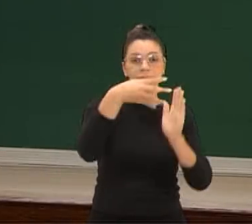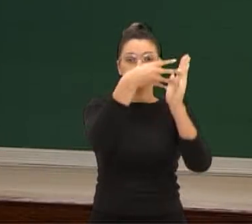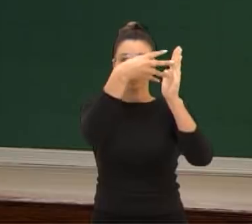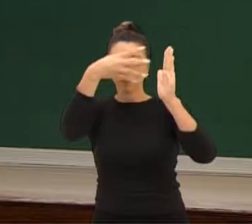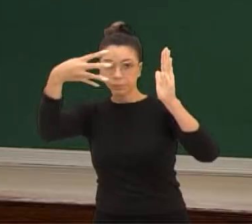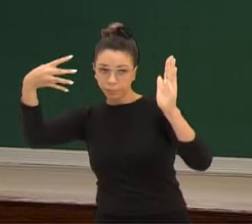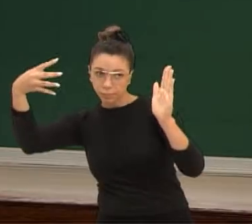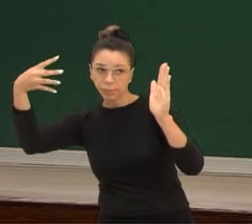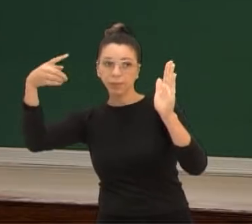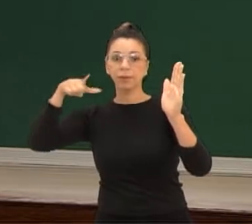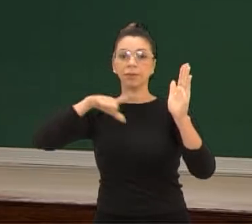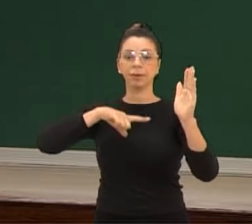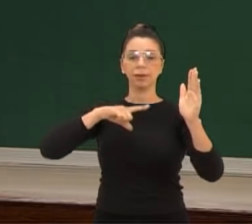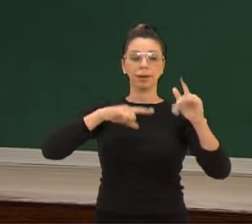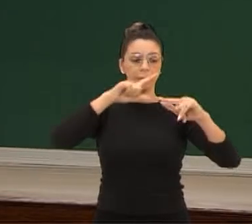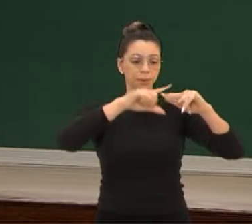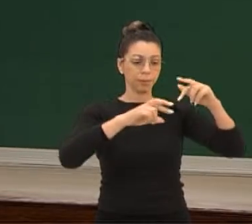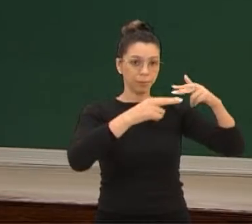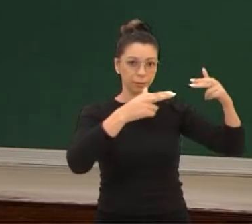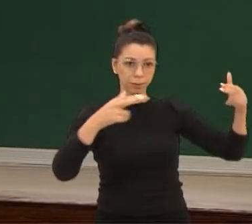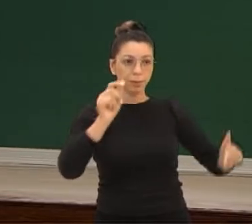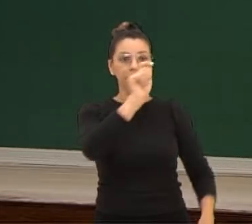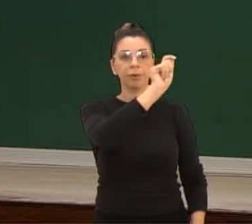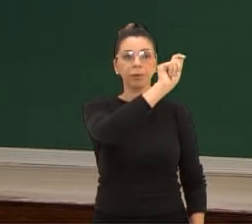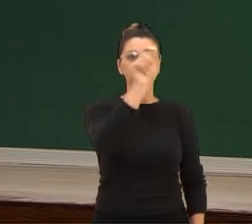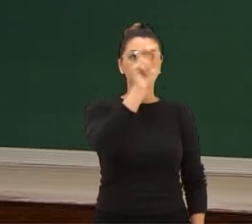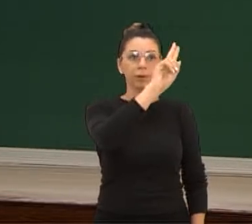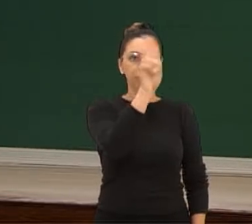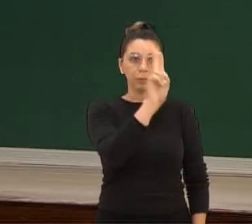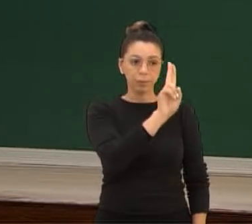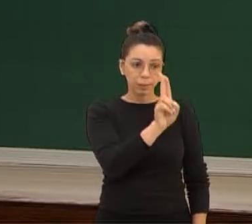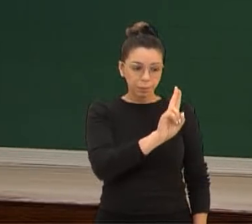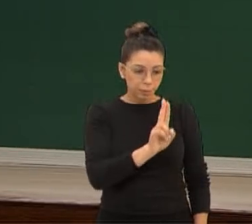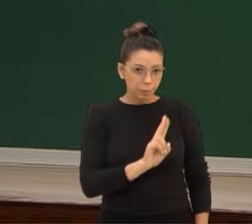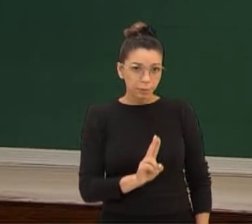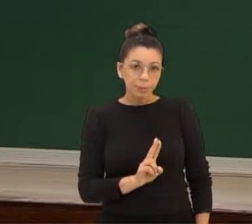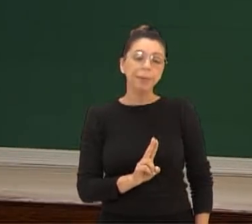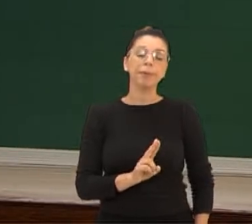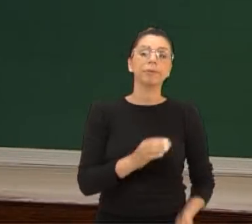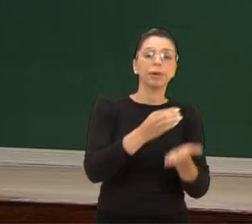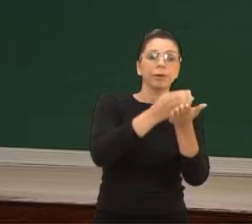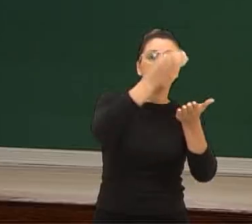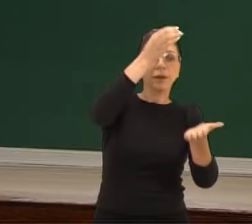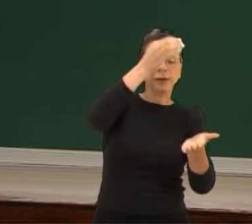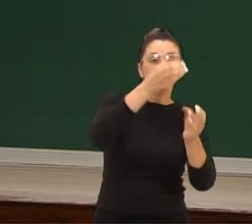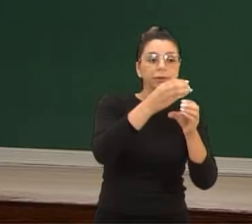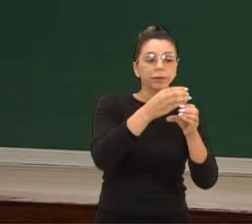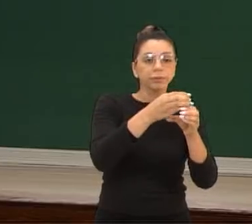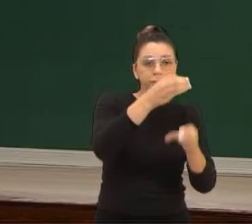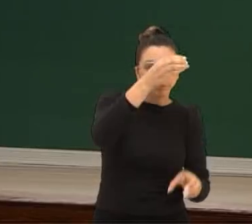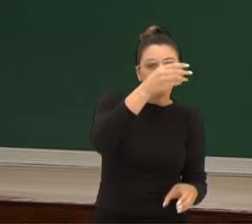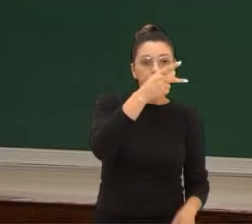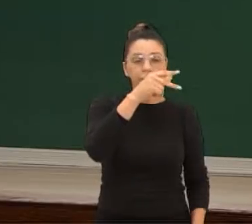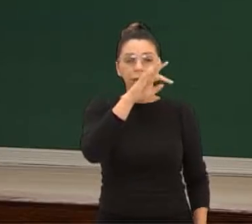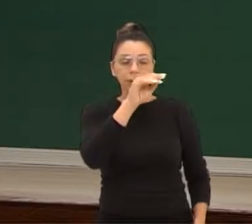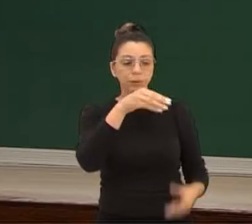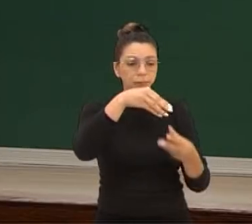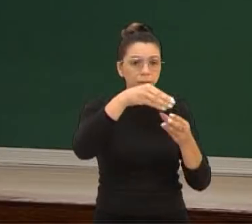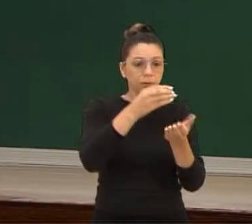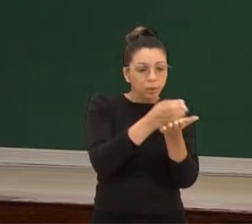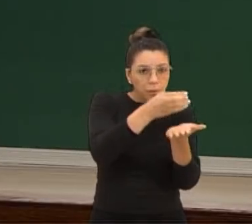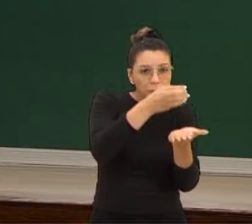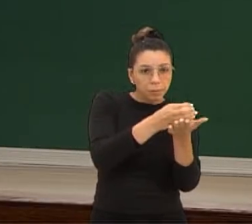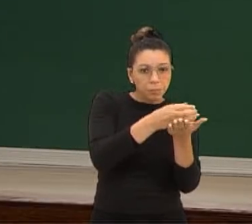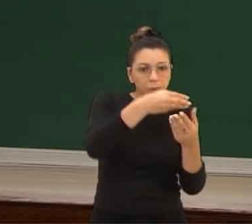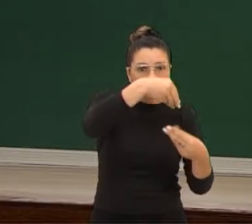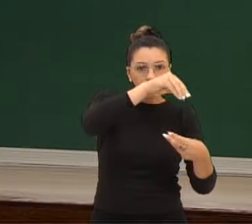os objetos. Então, você vai escrever lá o objeto. Latinha de refrigerante, garrafa PET, copo descartável.